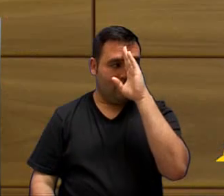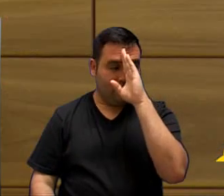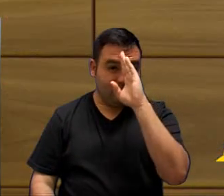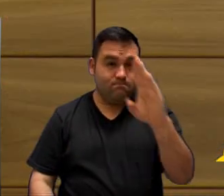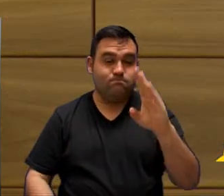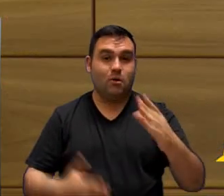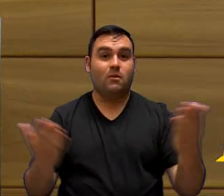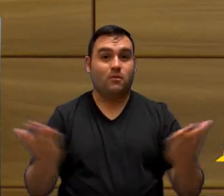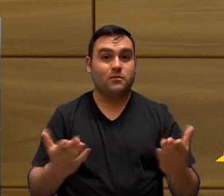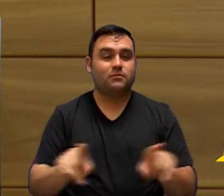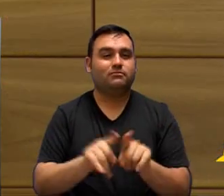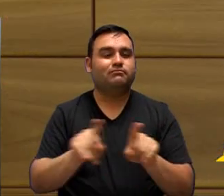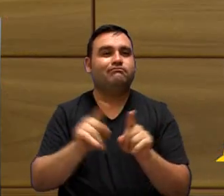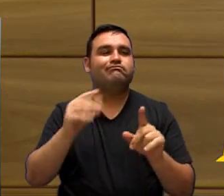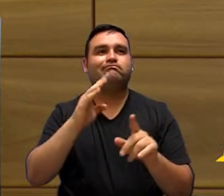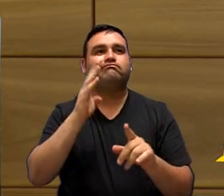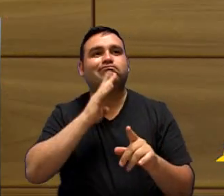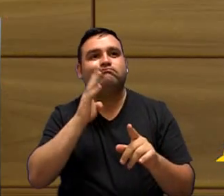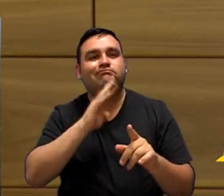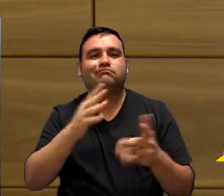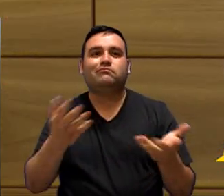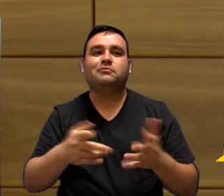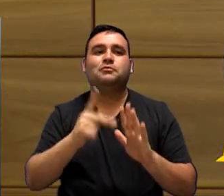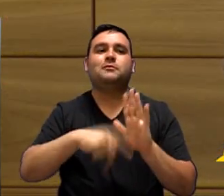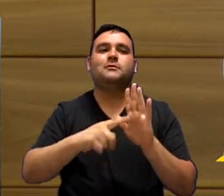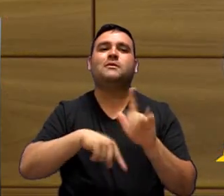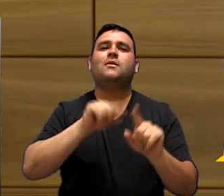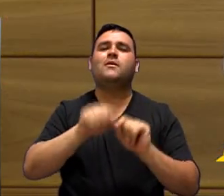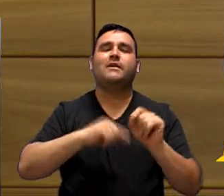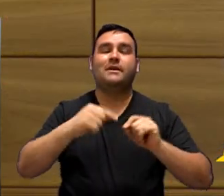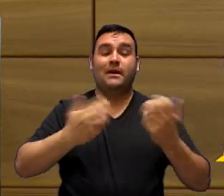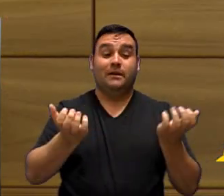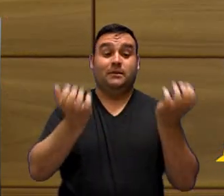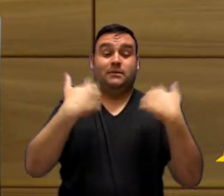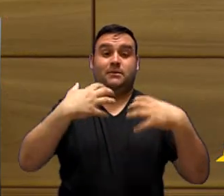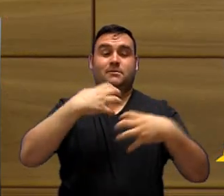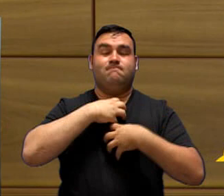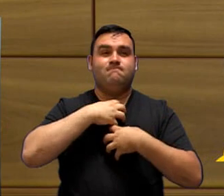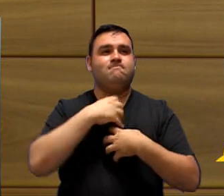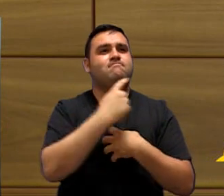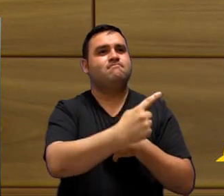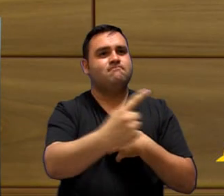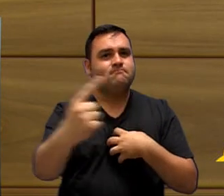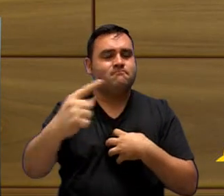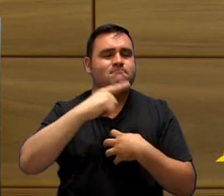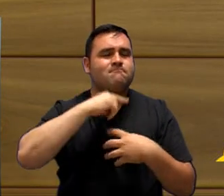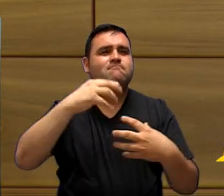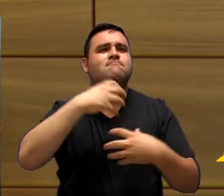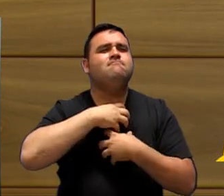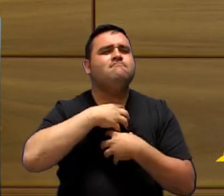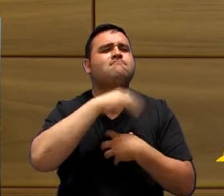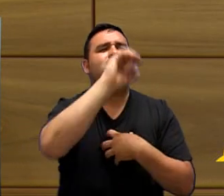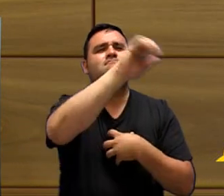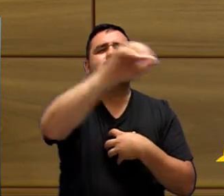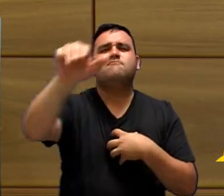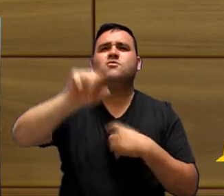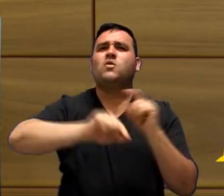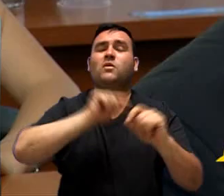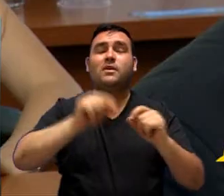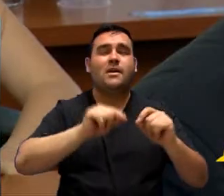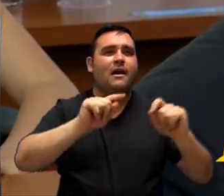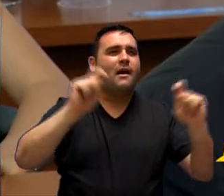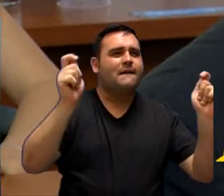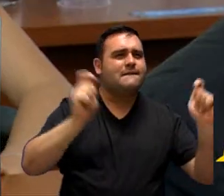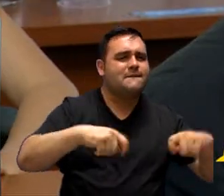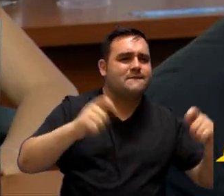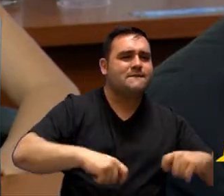disso tudo e o mais legal desse projeto é poder despertar o sentimento em cada um, em cada uma, de que quem faz as coisas